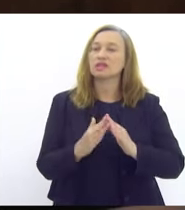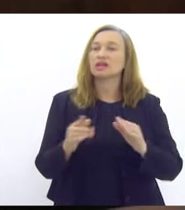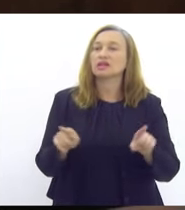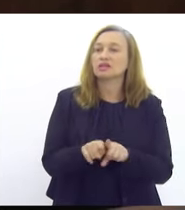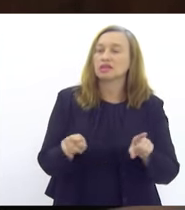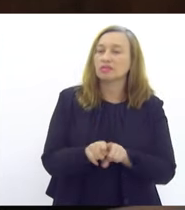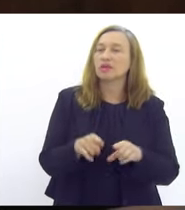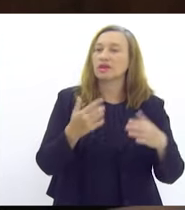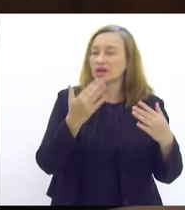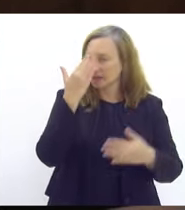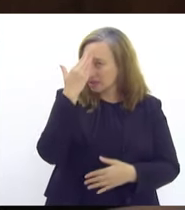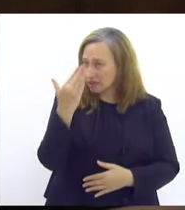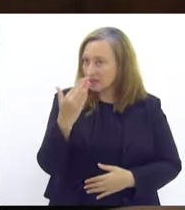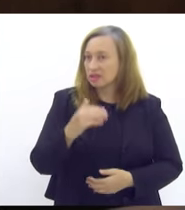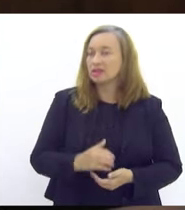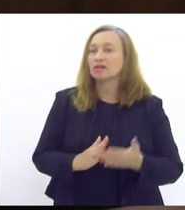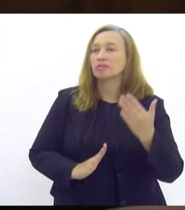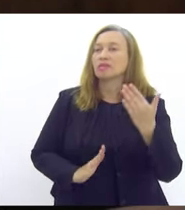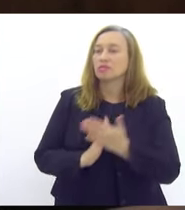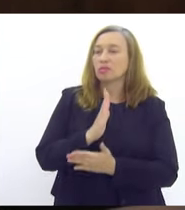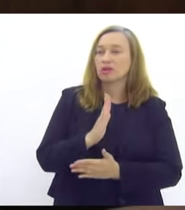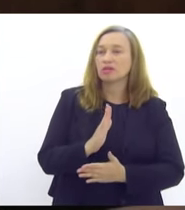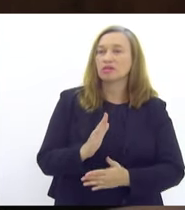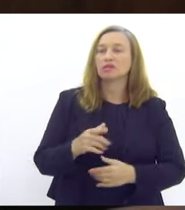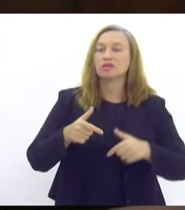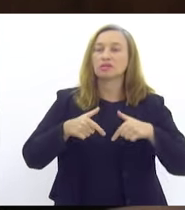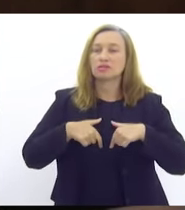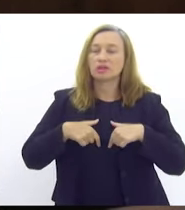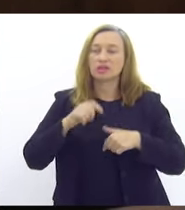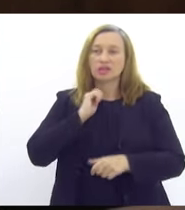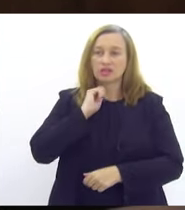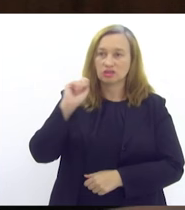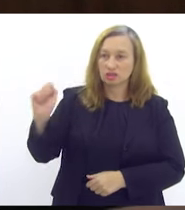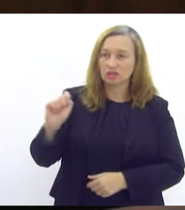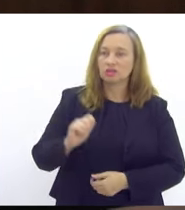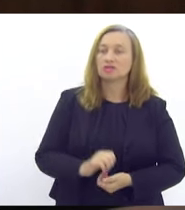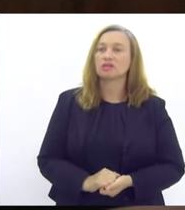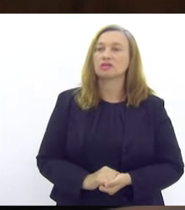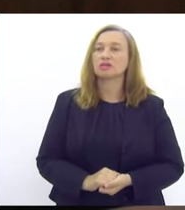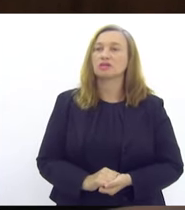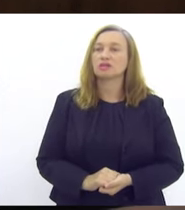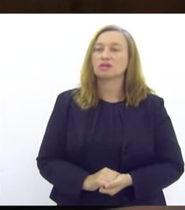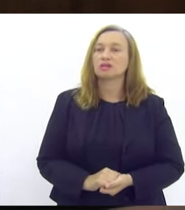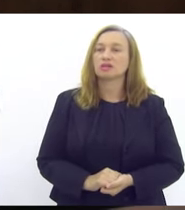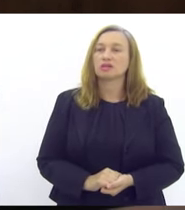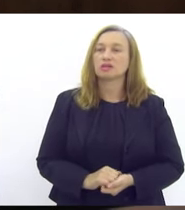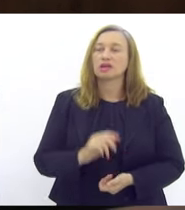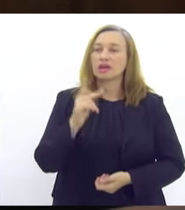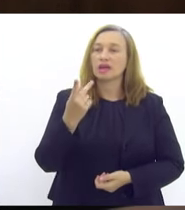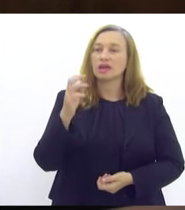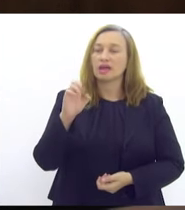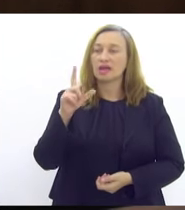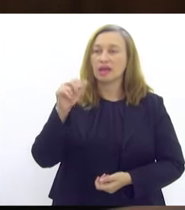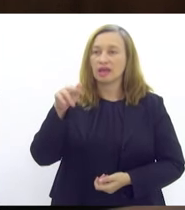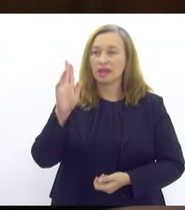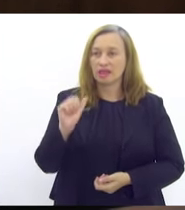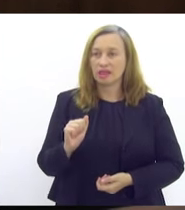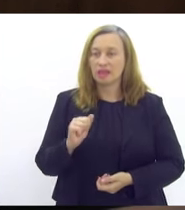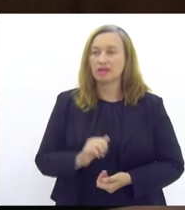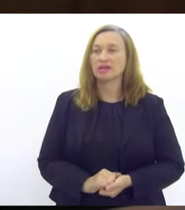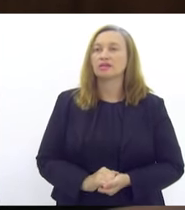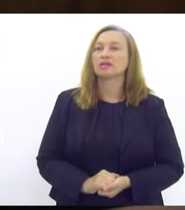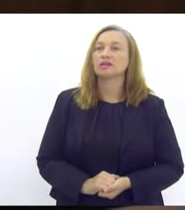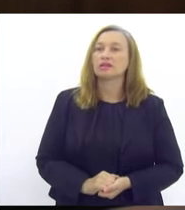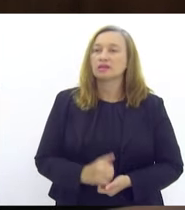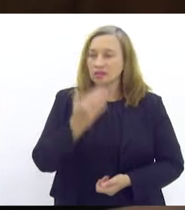agradeço aos pares pela aprovação da medalha Tiradentes para a querida Helena Teodoro